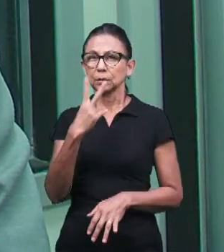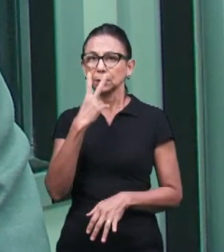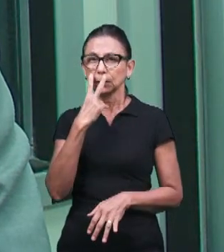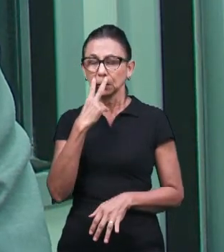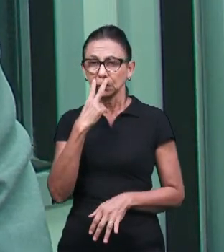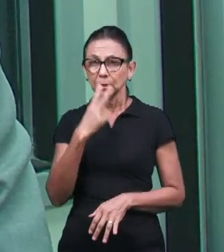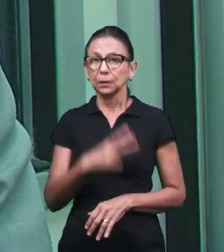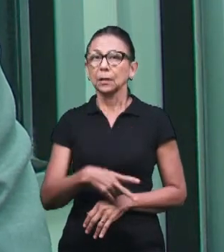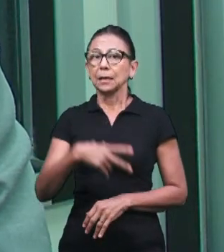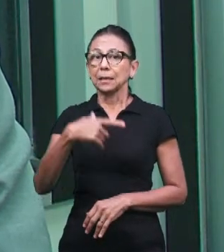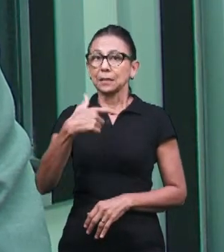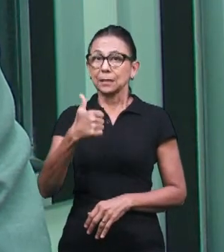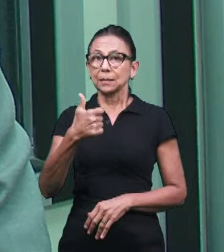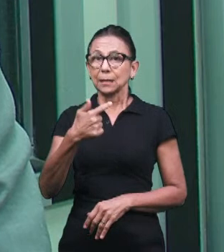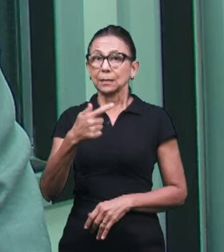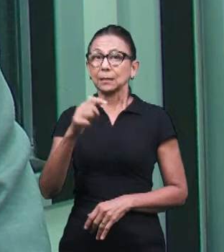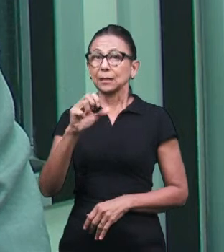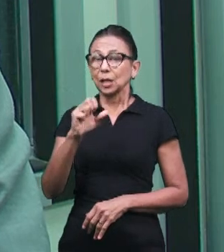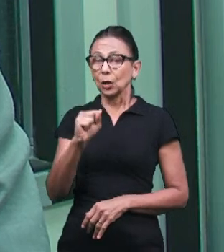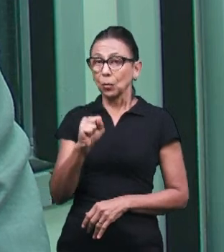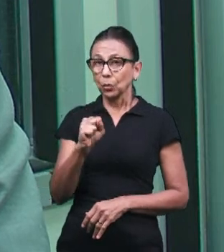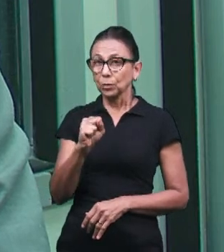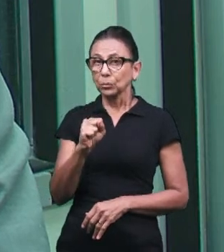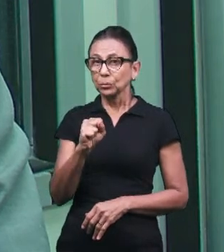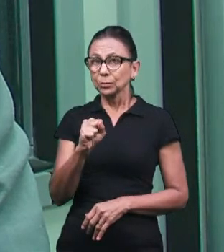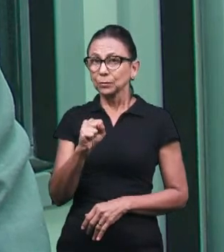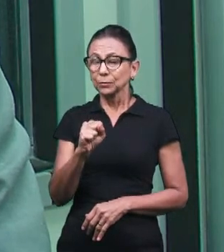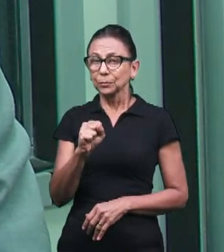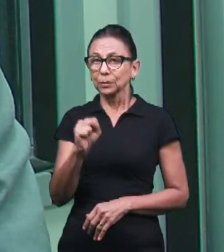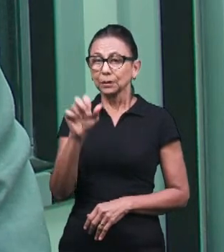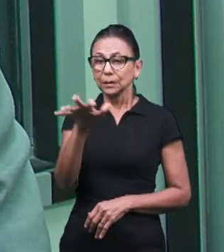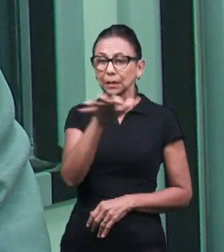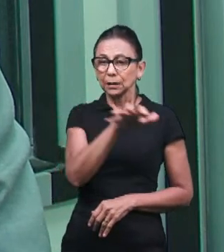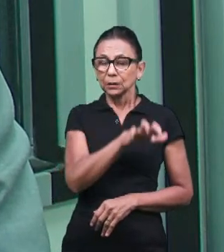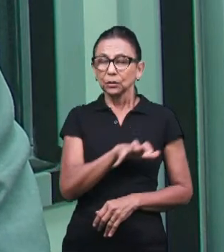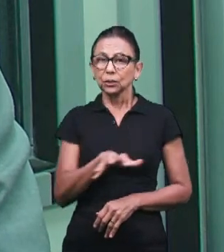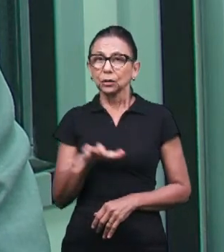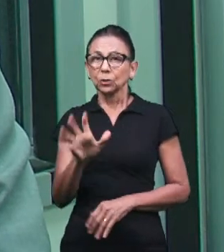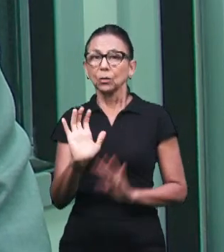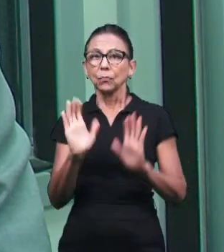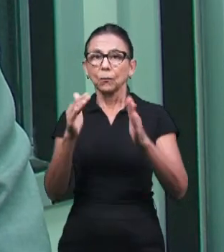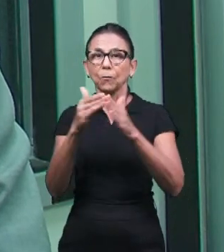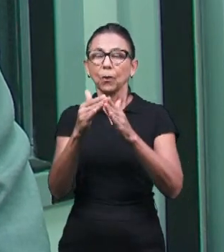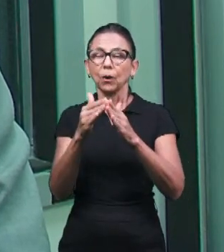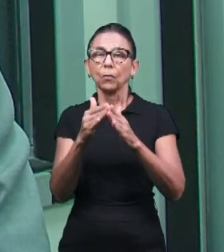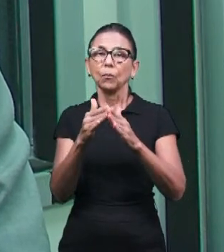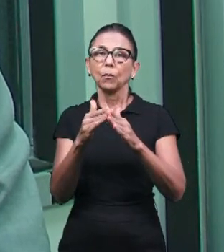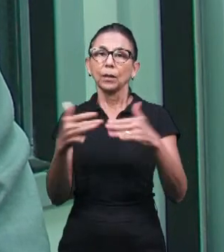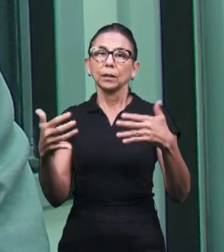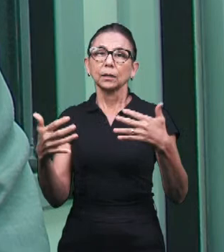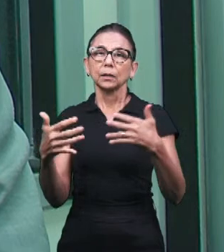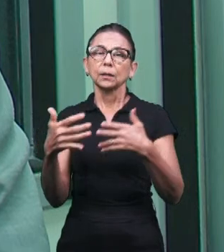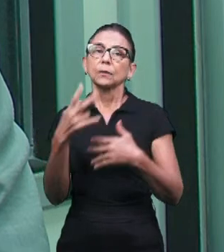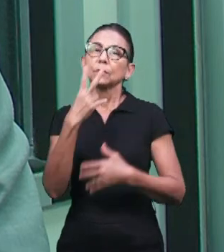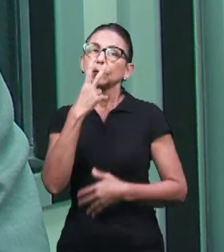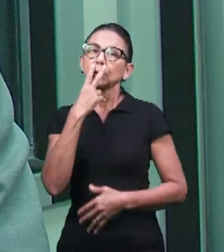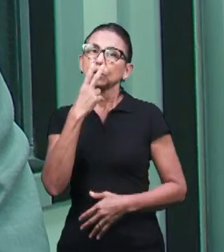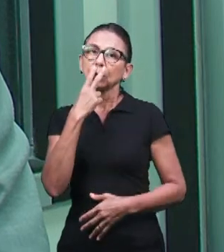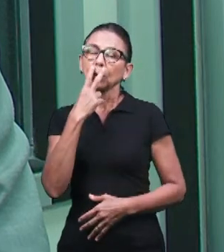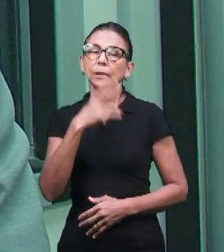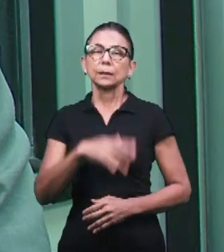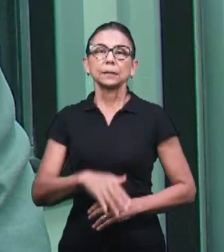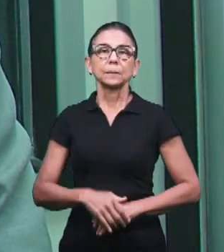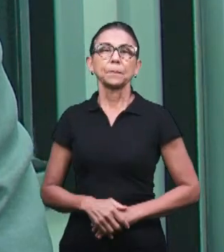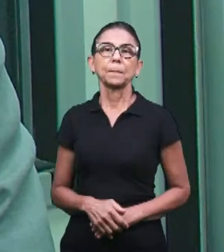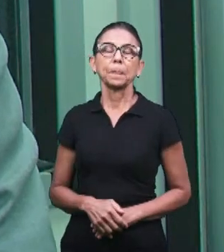Espírito Santo. Eles tiveram um destino que era Vitória. E em Vitória, nós tivemos uma grande reunião que a